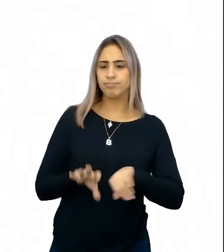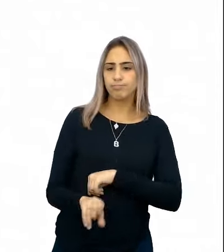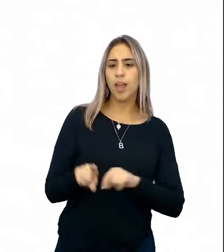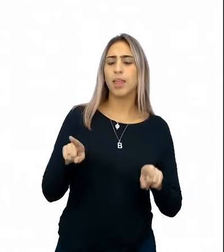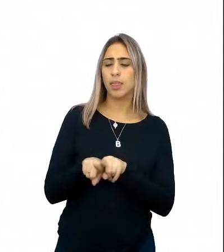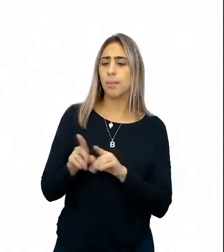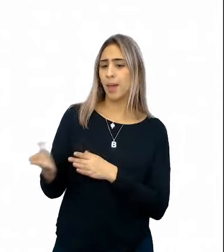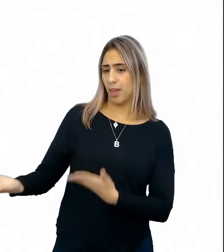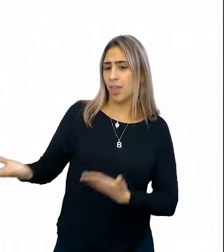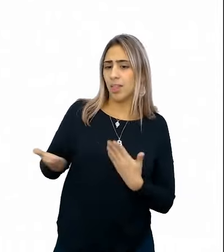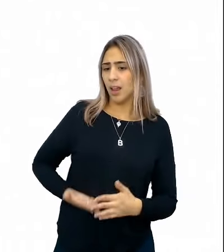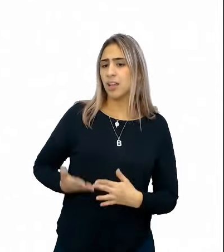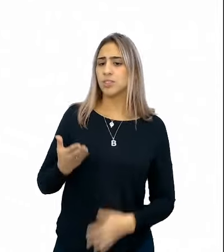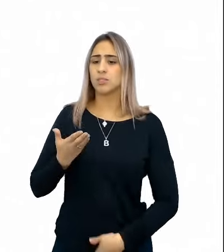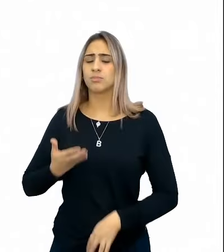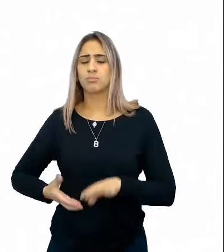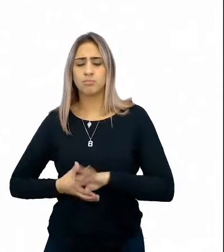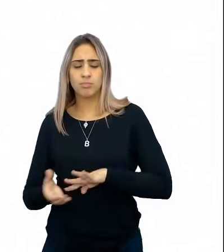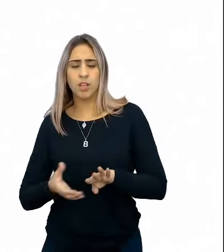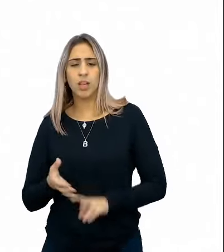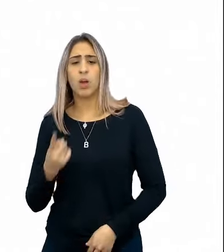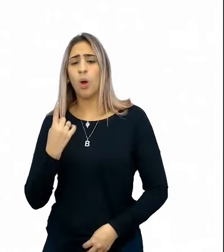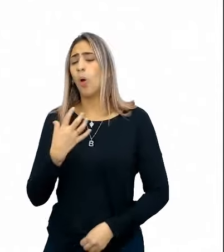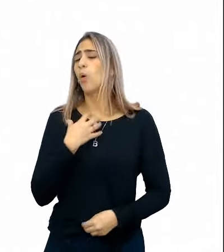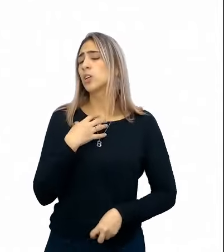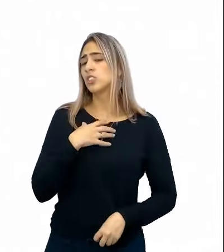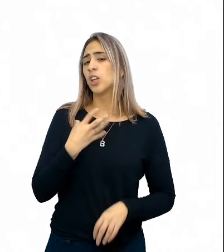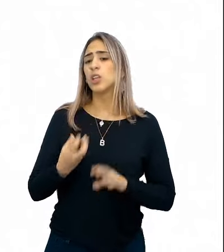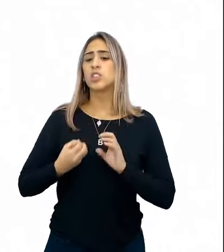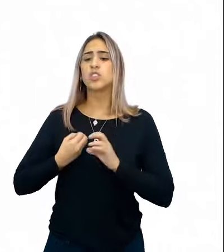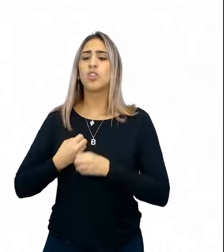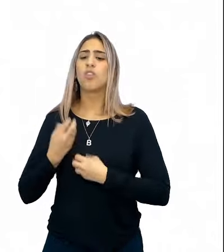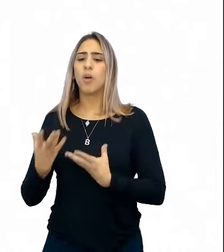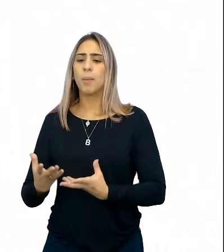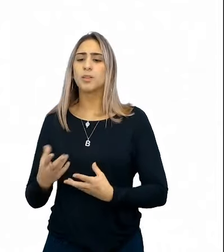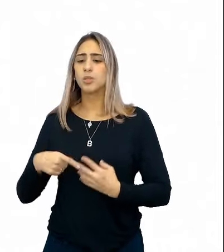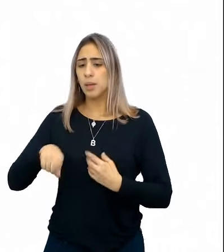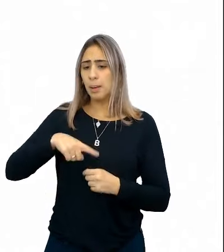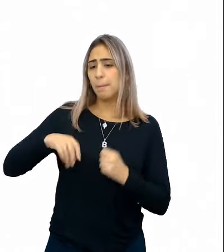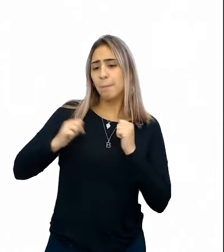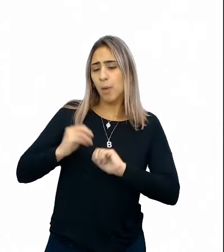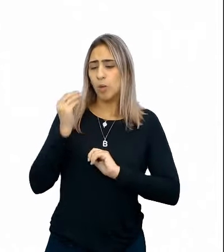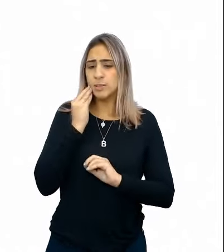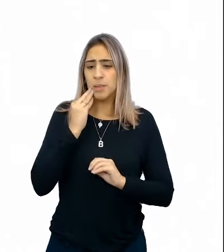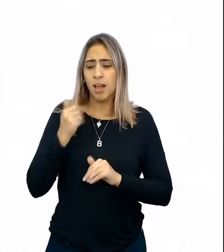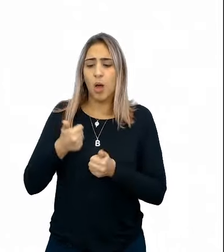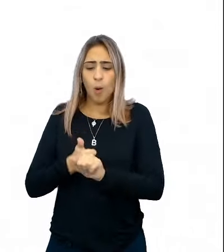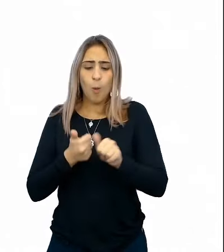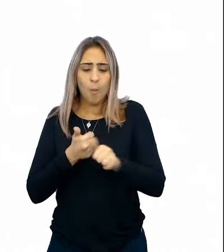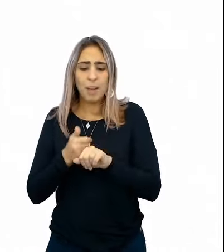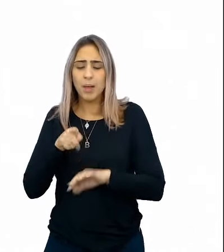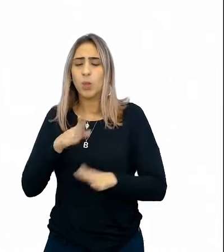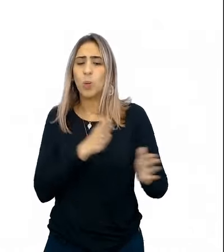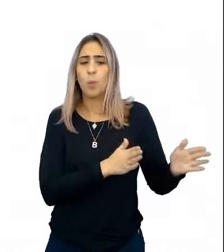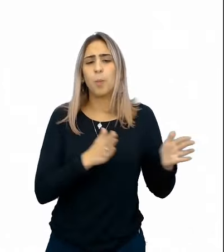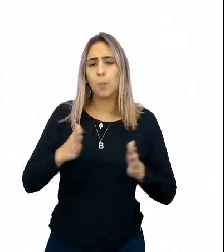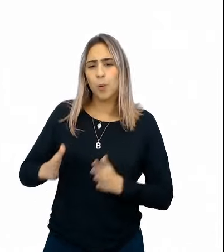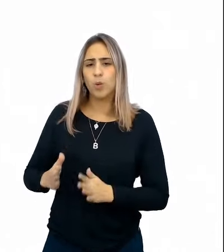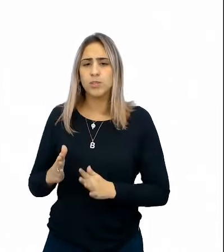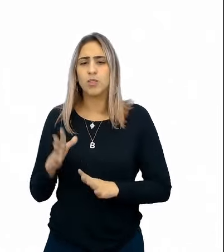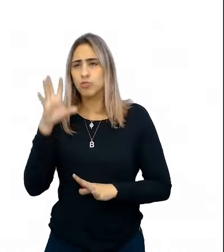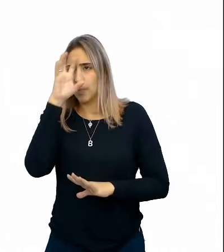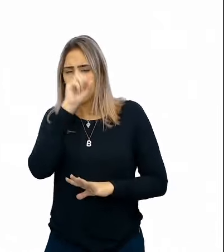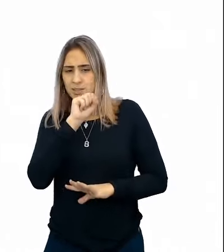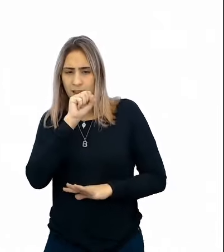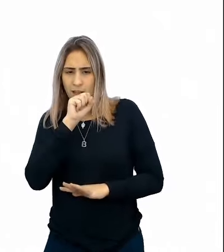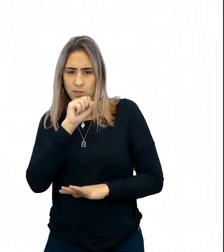traz e origina um tipo de informação que possibilita o acompanhamento do processo ensino e